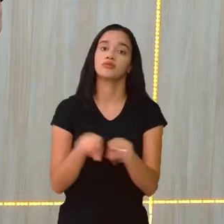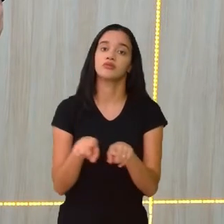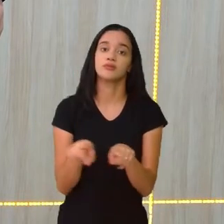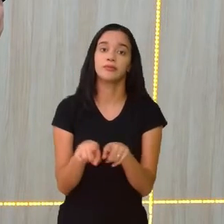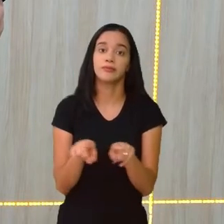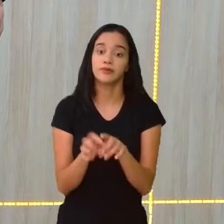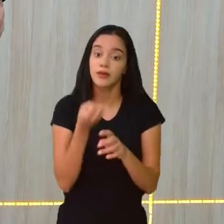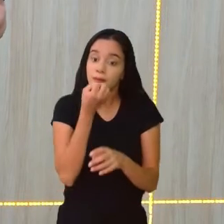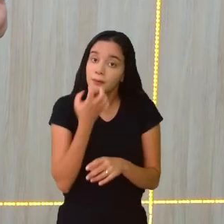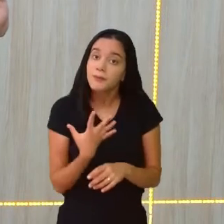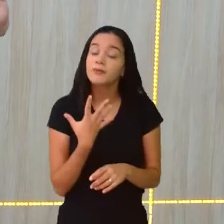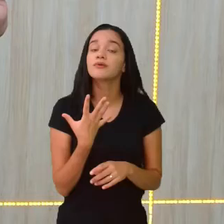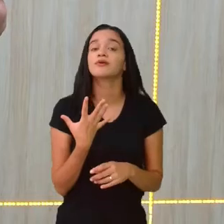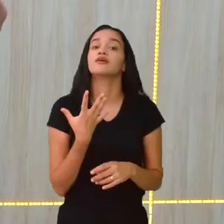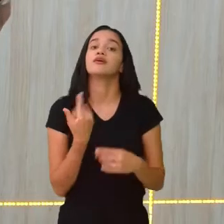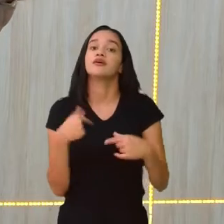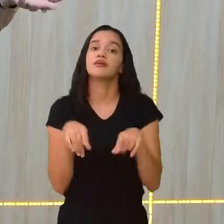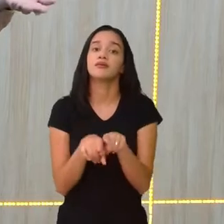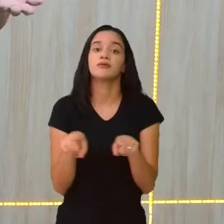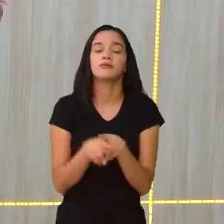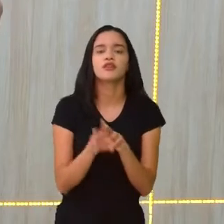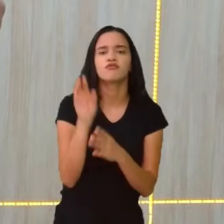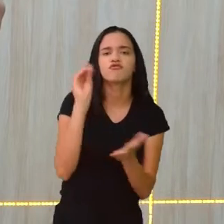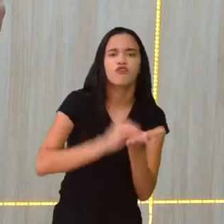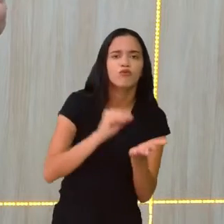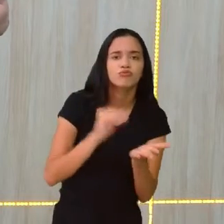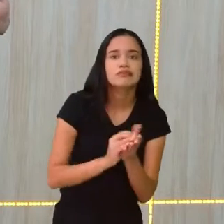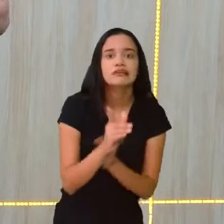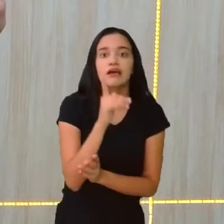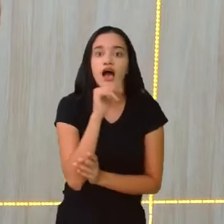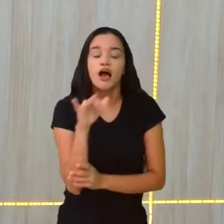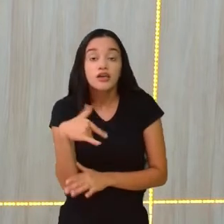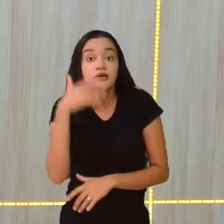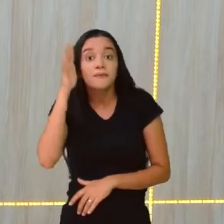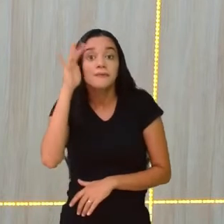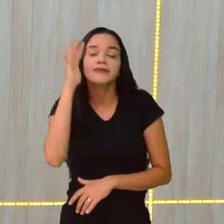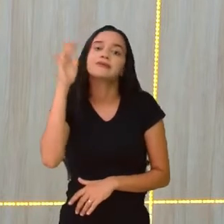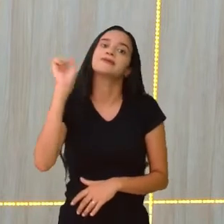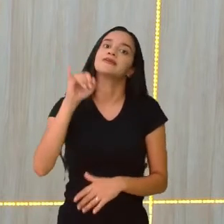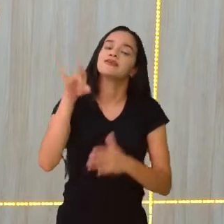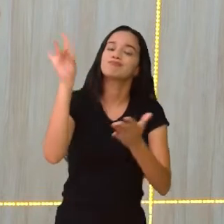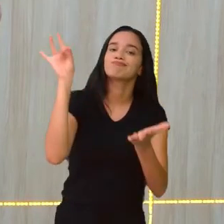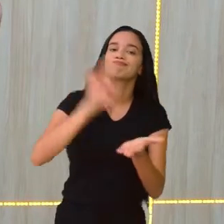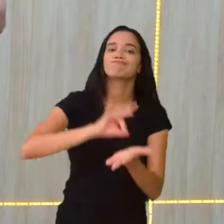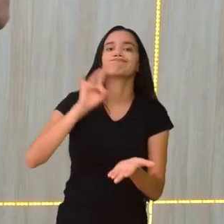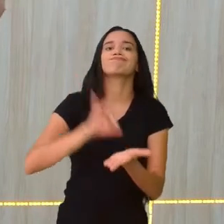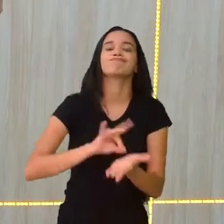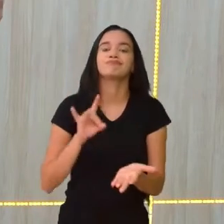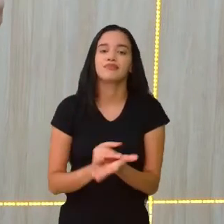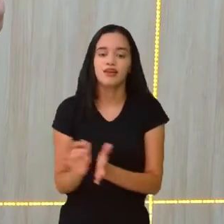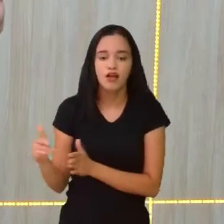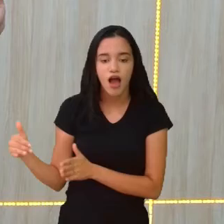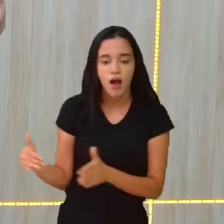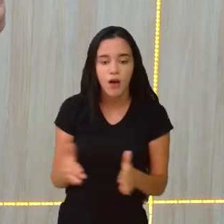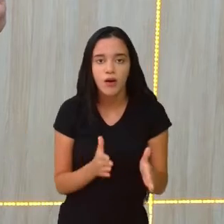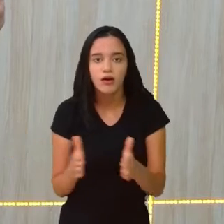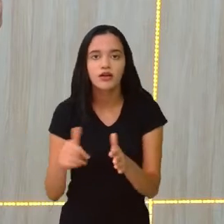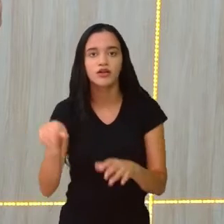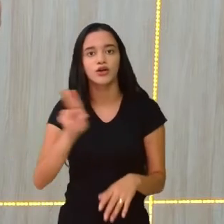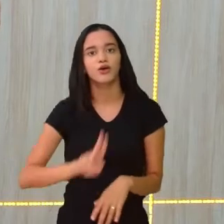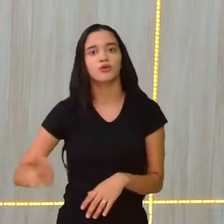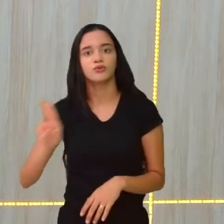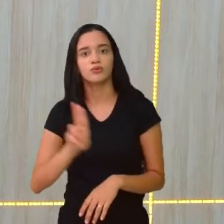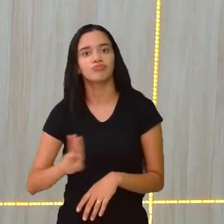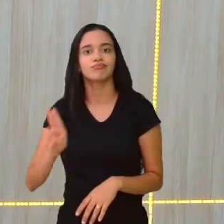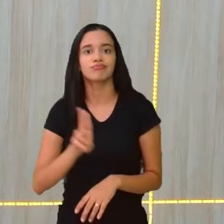tão precioso, enquanto muitos estão faltando água. Imagine se realmente esse rio ele fosse